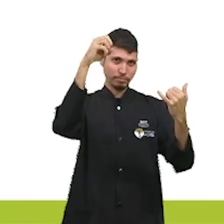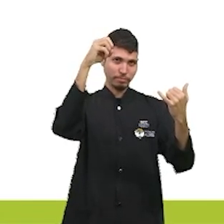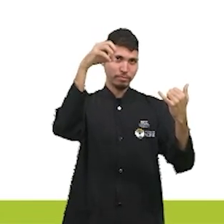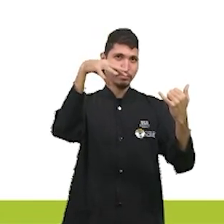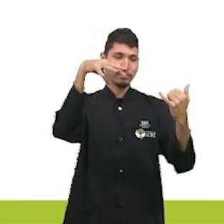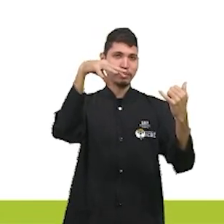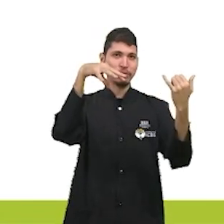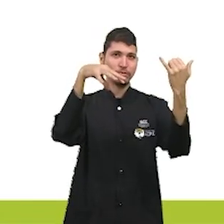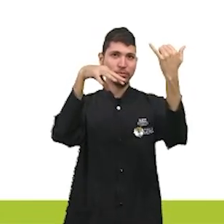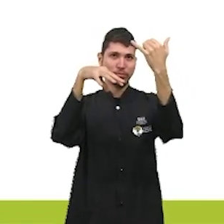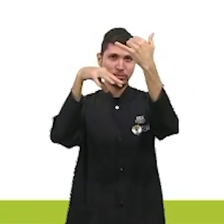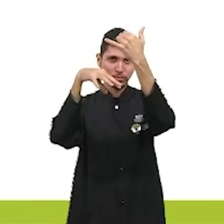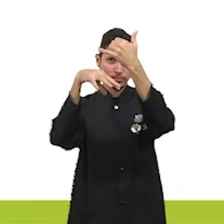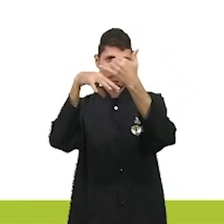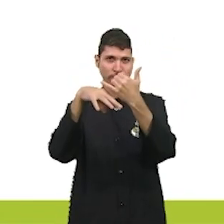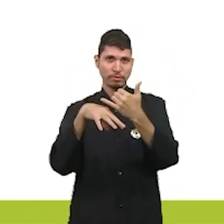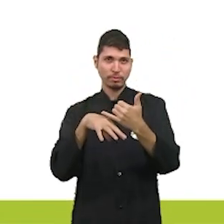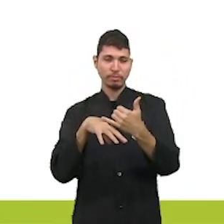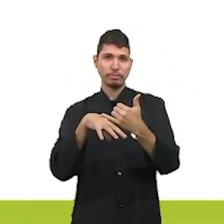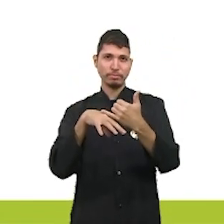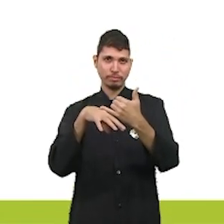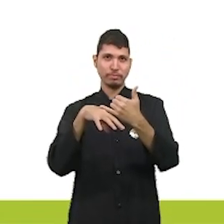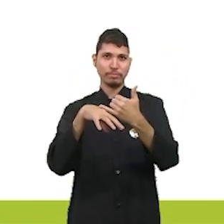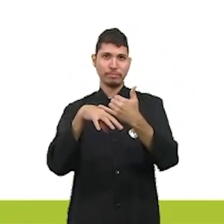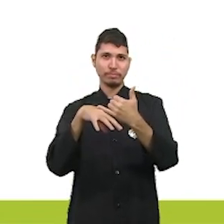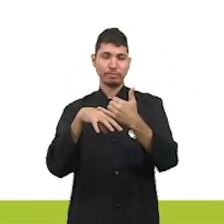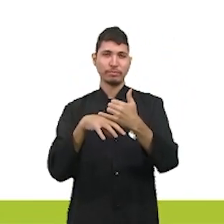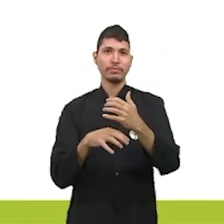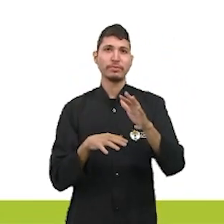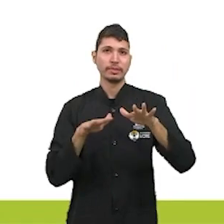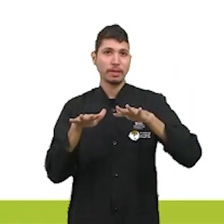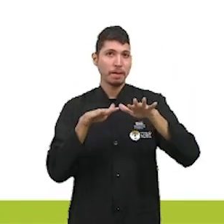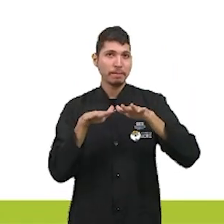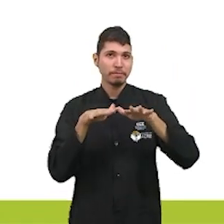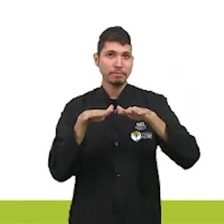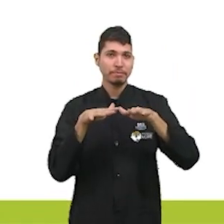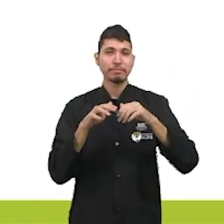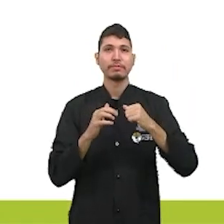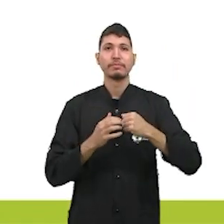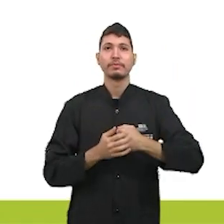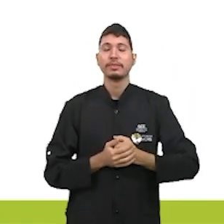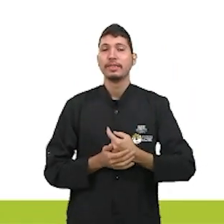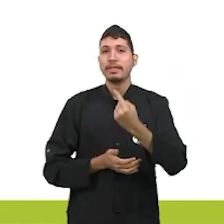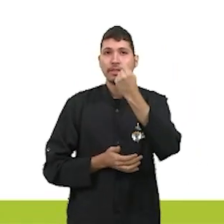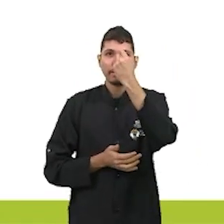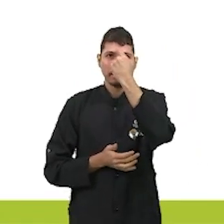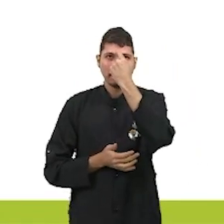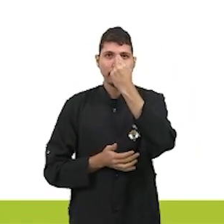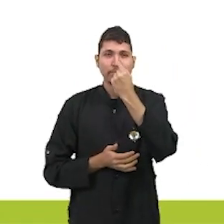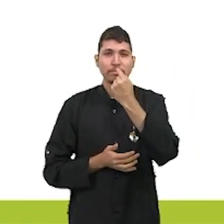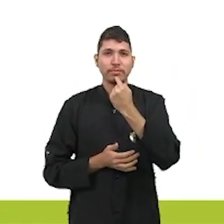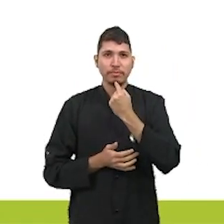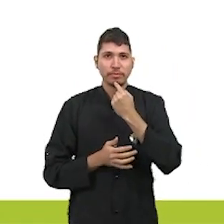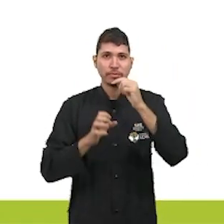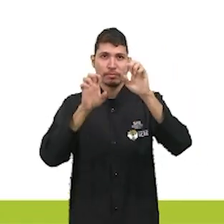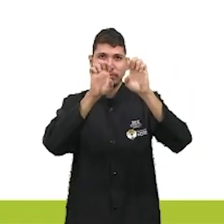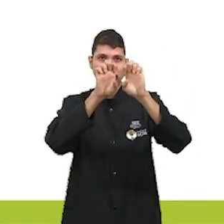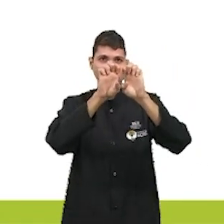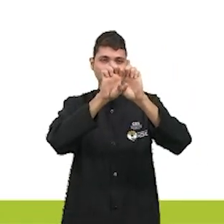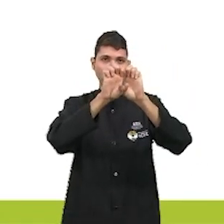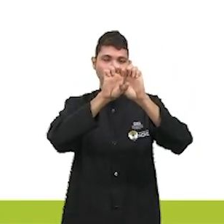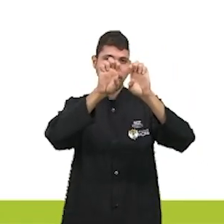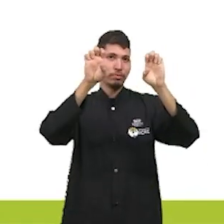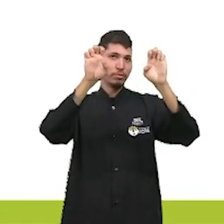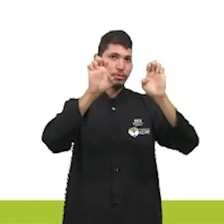elétrico, onde as cargas vão estar em movimento. E a representação esquemática, no caso aqui ao